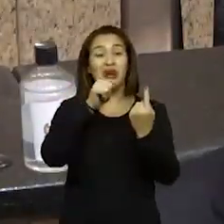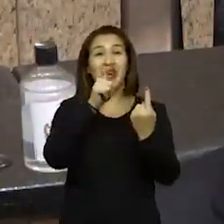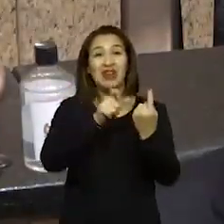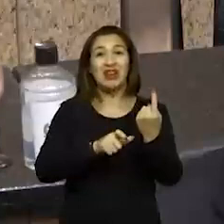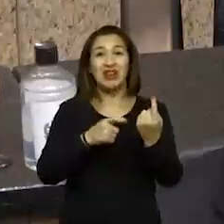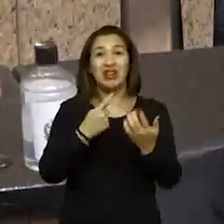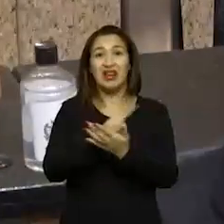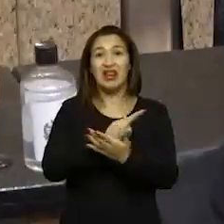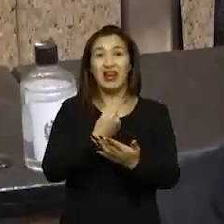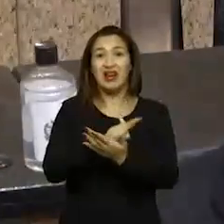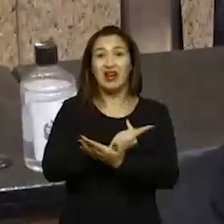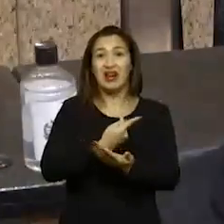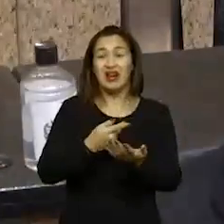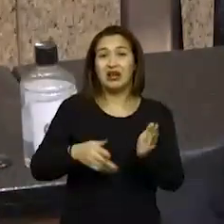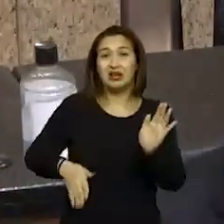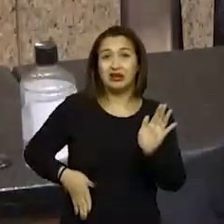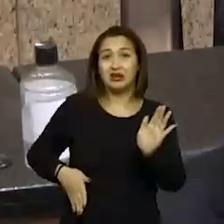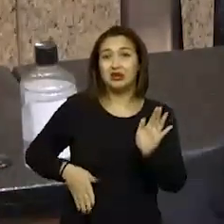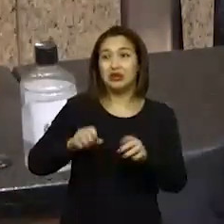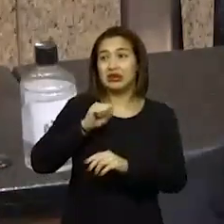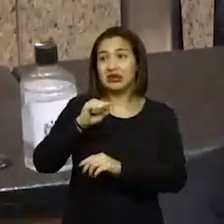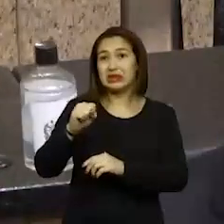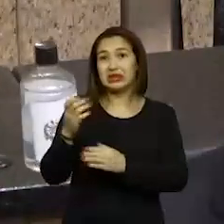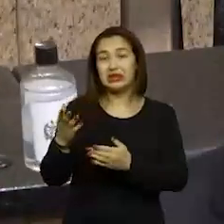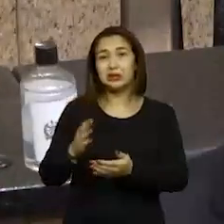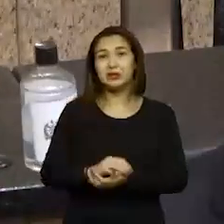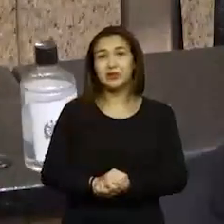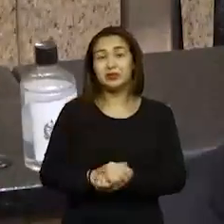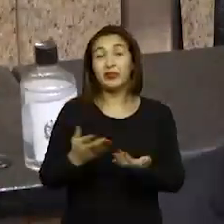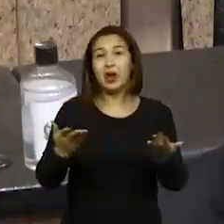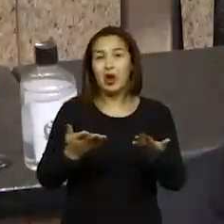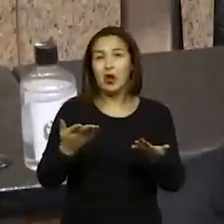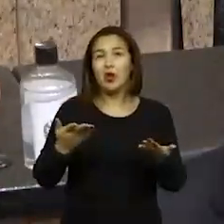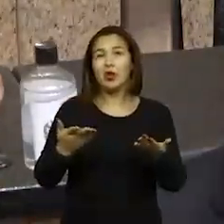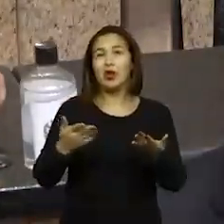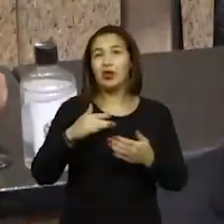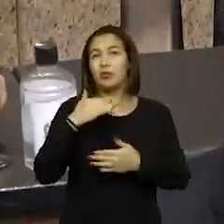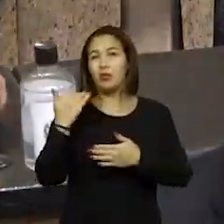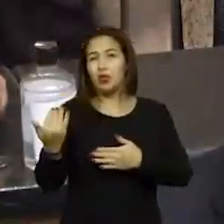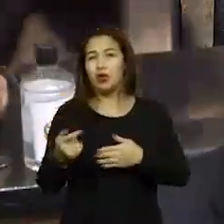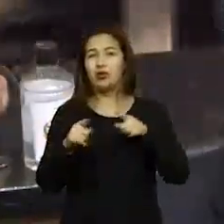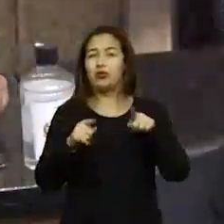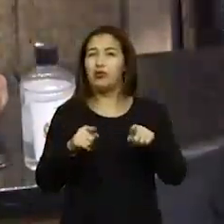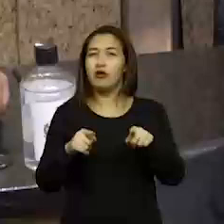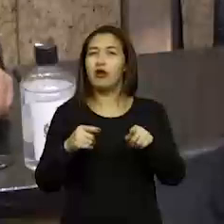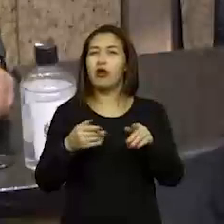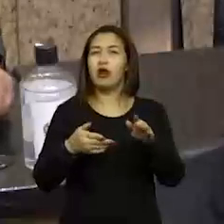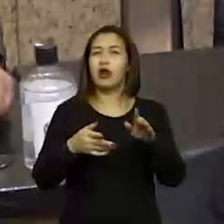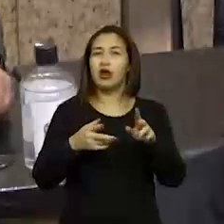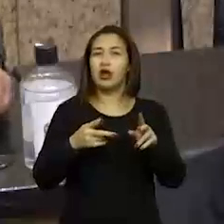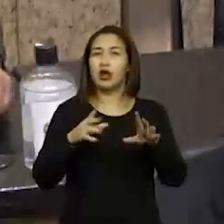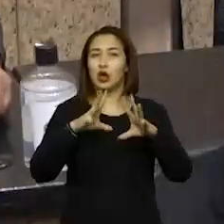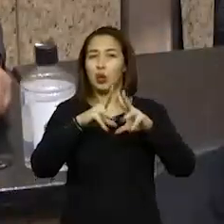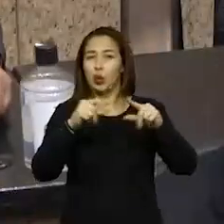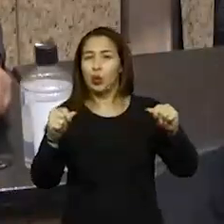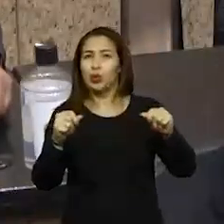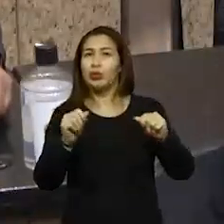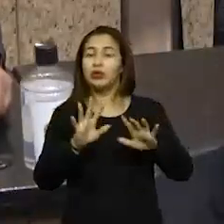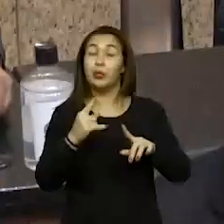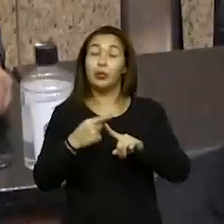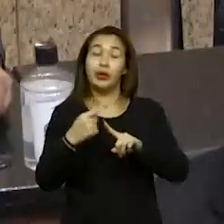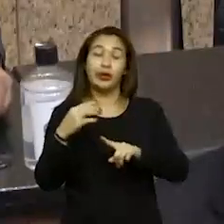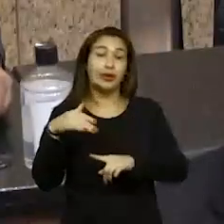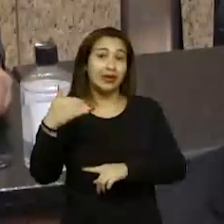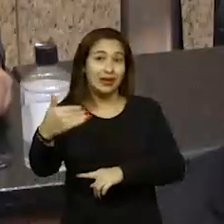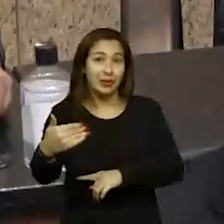Páscoa, morreu, e eles dizem que ele estava foragido, não estava foragido, porque depois que você, somente depois que